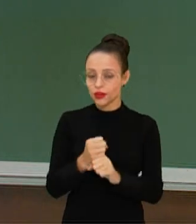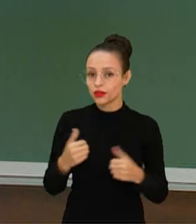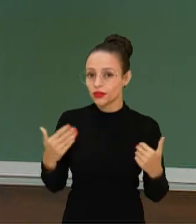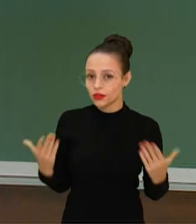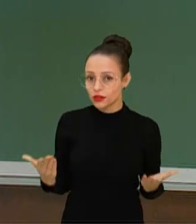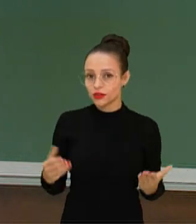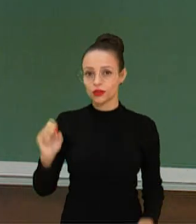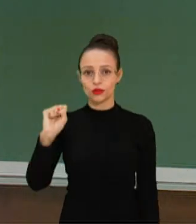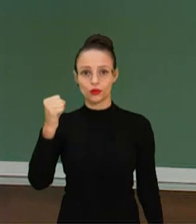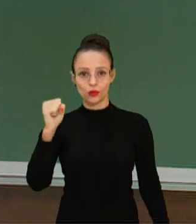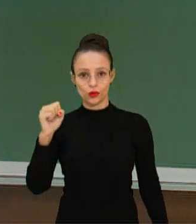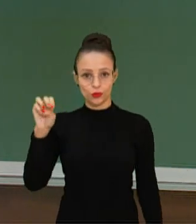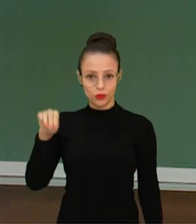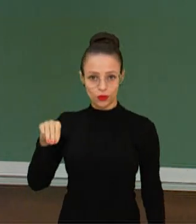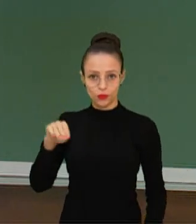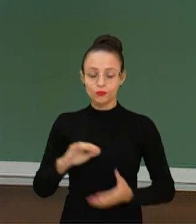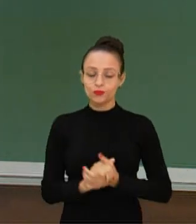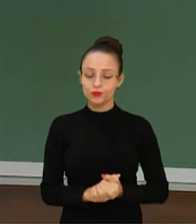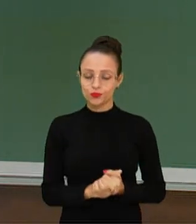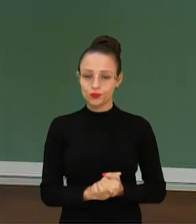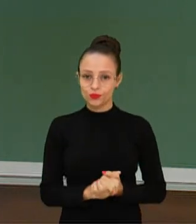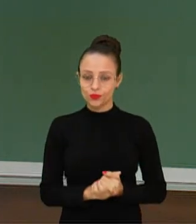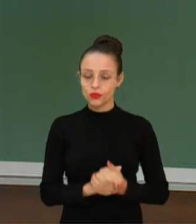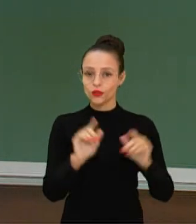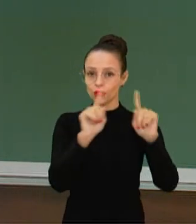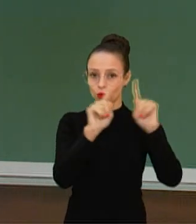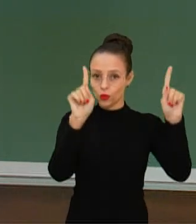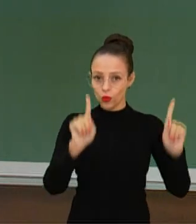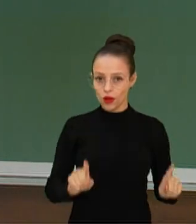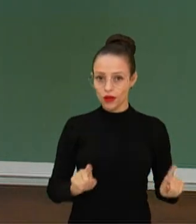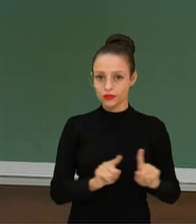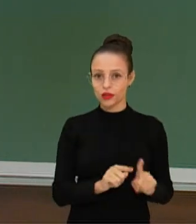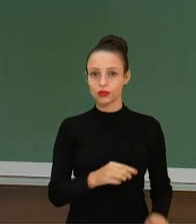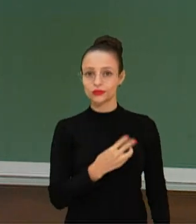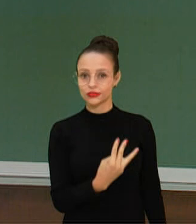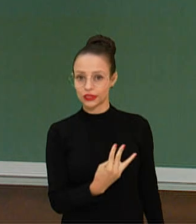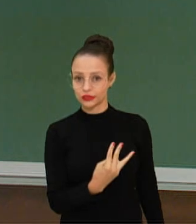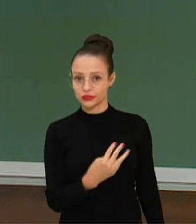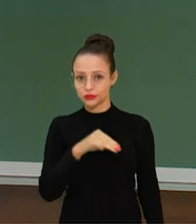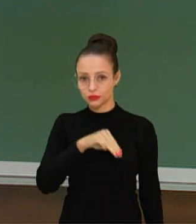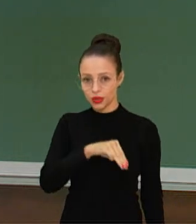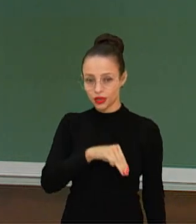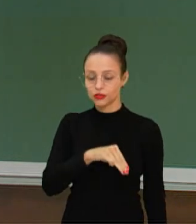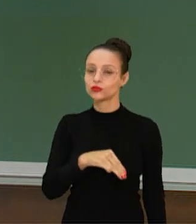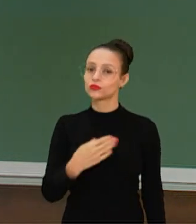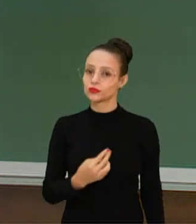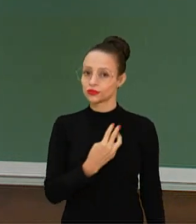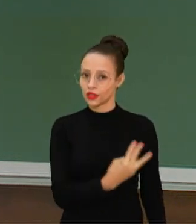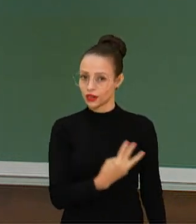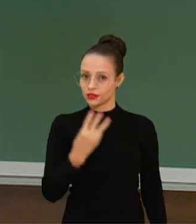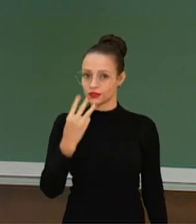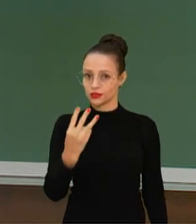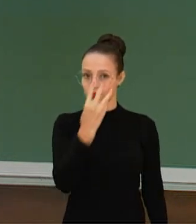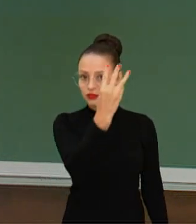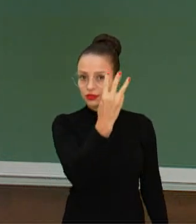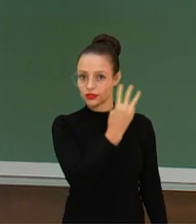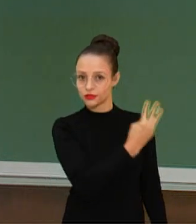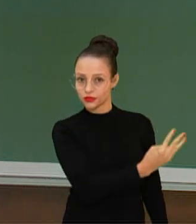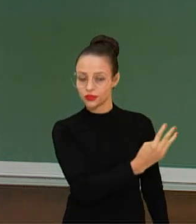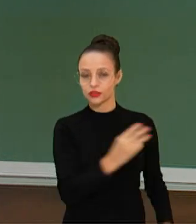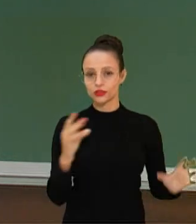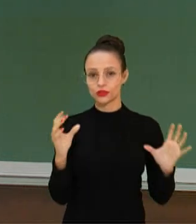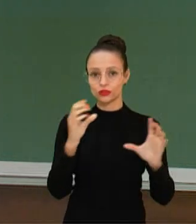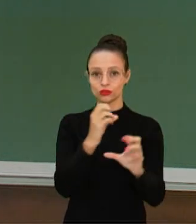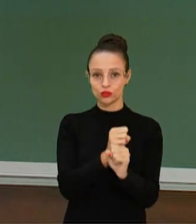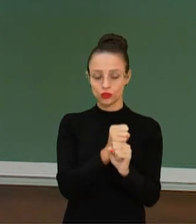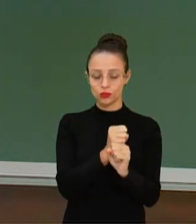2. 8 metros. E se o lado do quadrado for 3 metros? 3 mais 3 mais